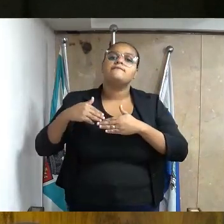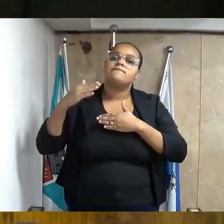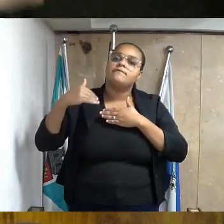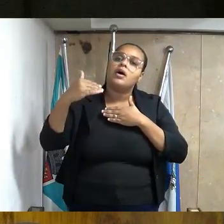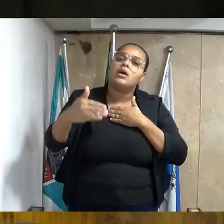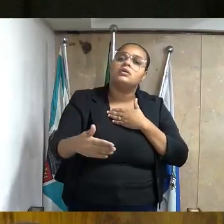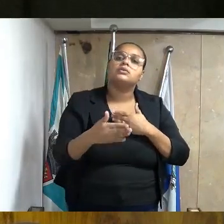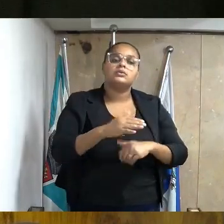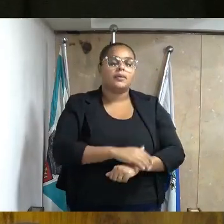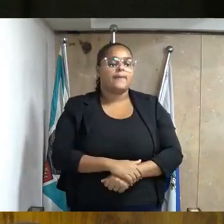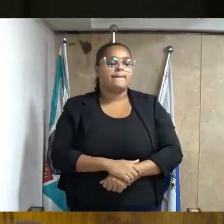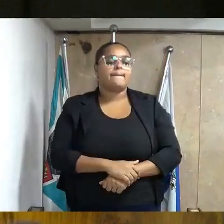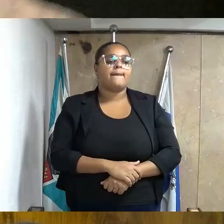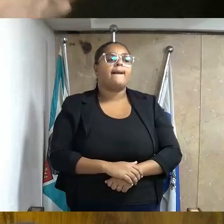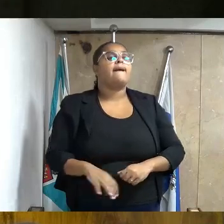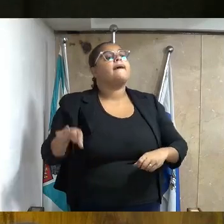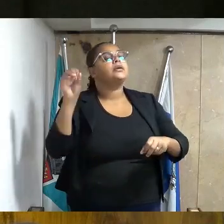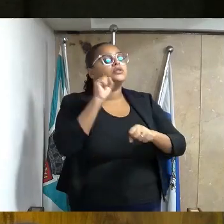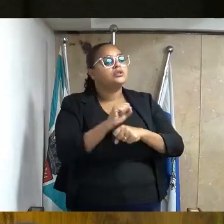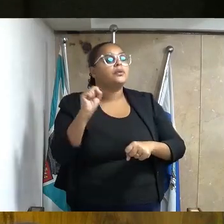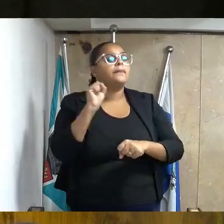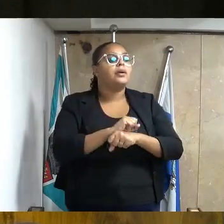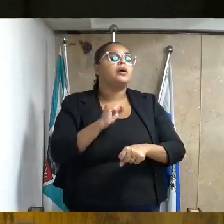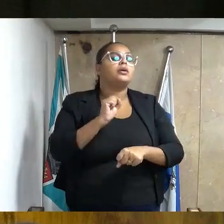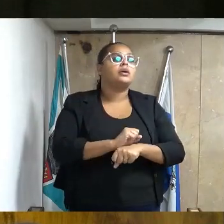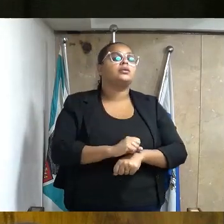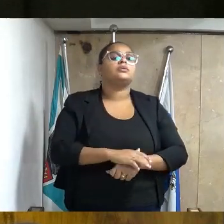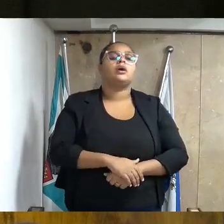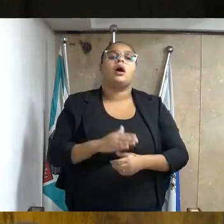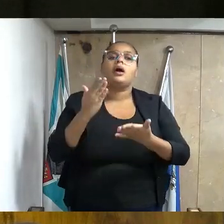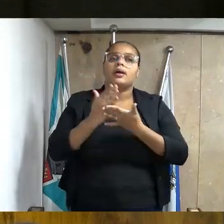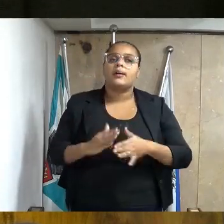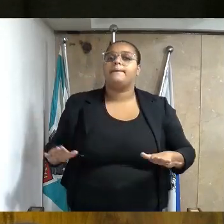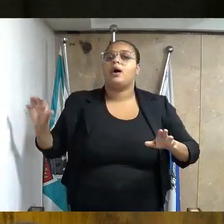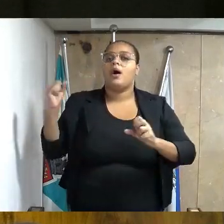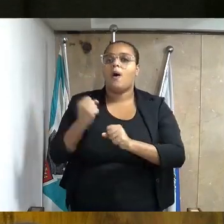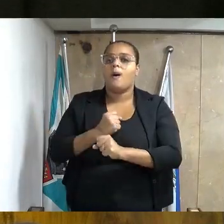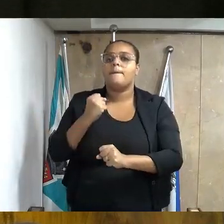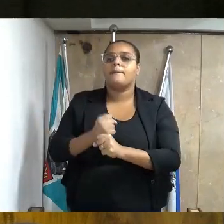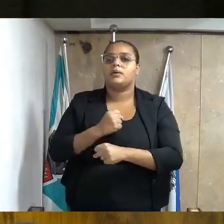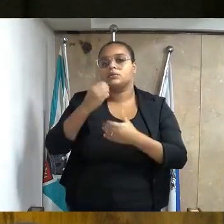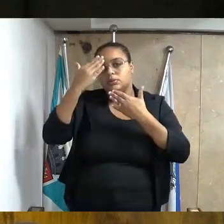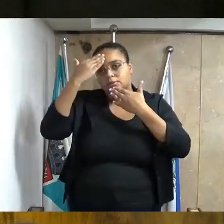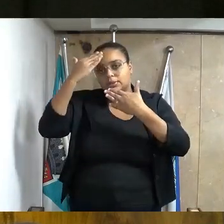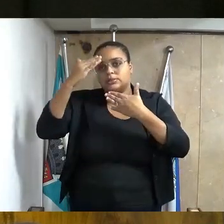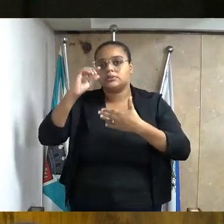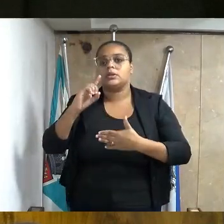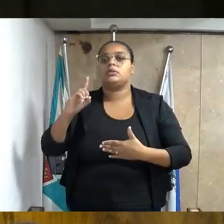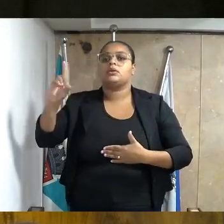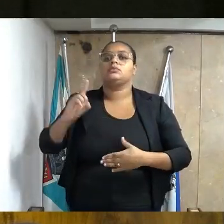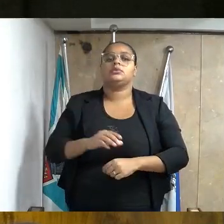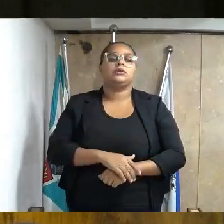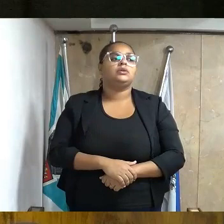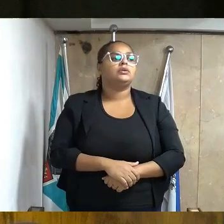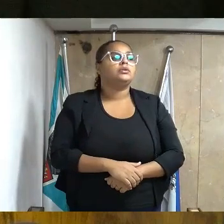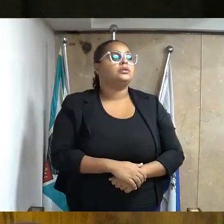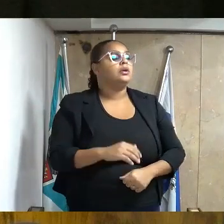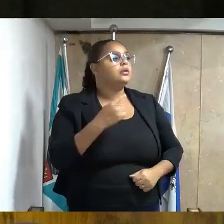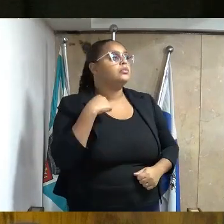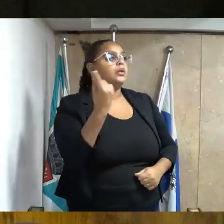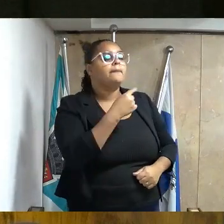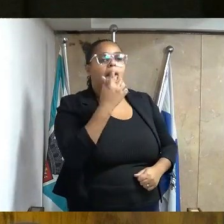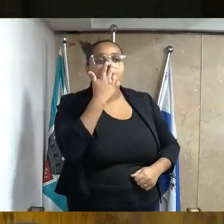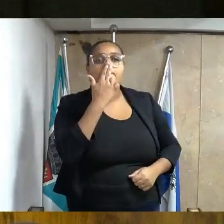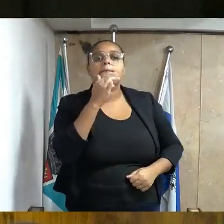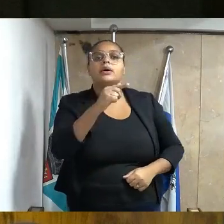né, esperando a conclusão das obras, e graças a Deus, ao que me parece,